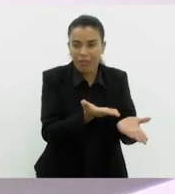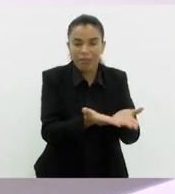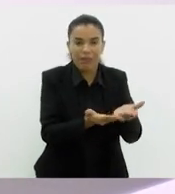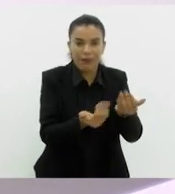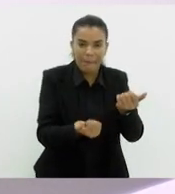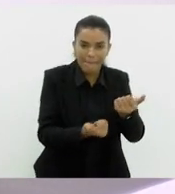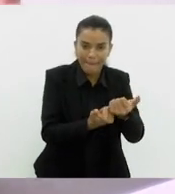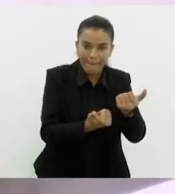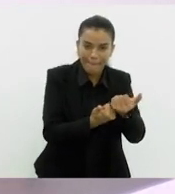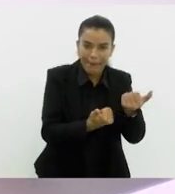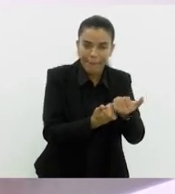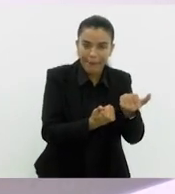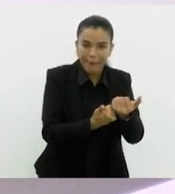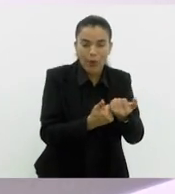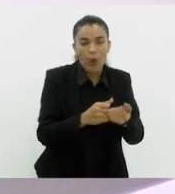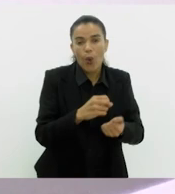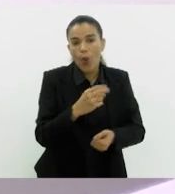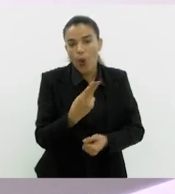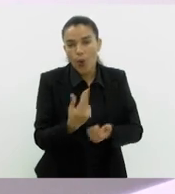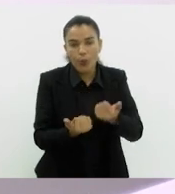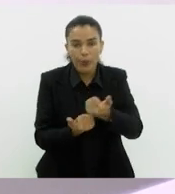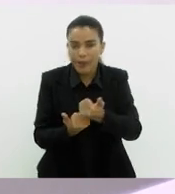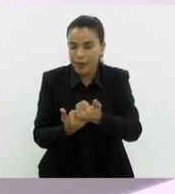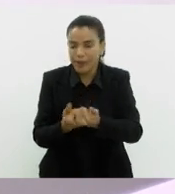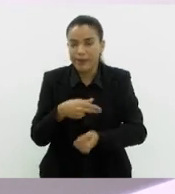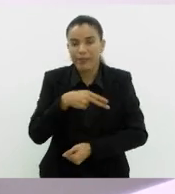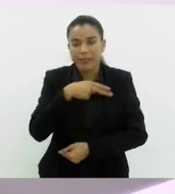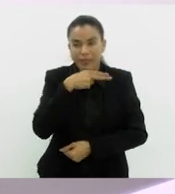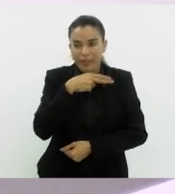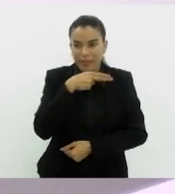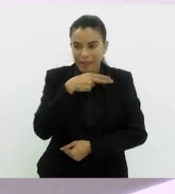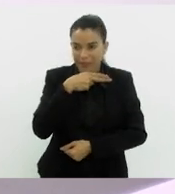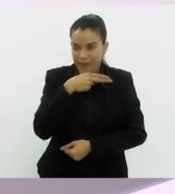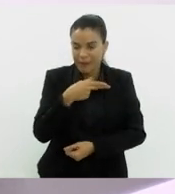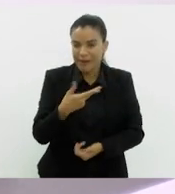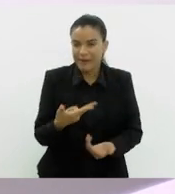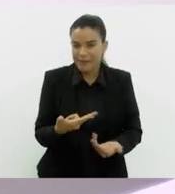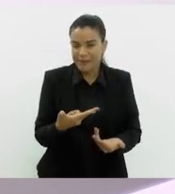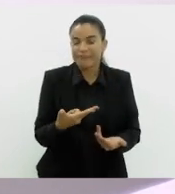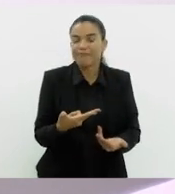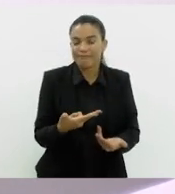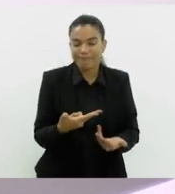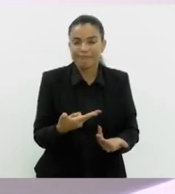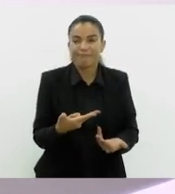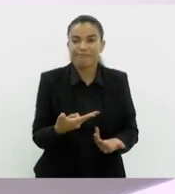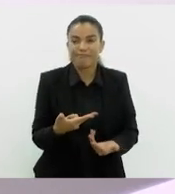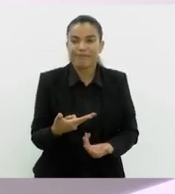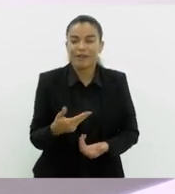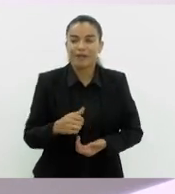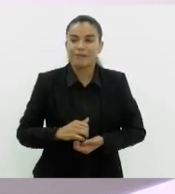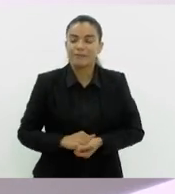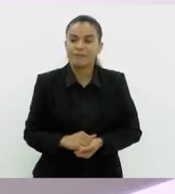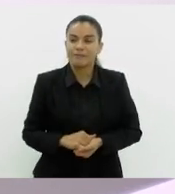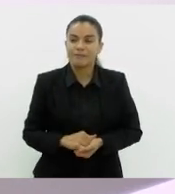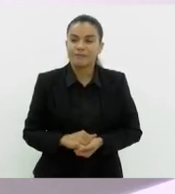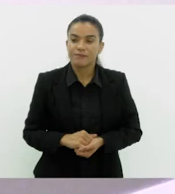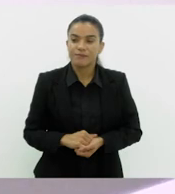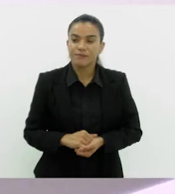para continuar cuidando dos netos ou então para até ajudar ali, sendo o seio daquela